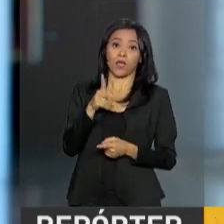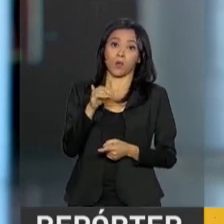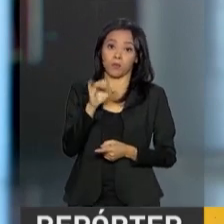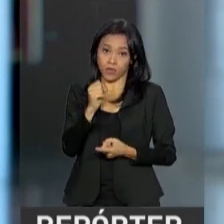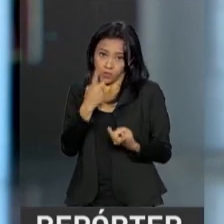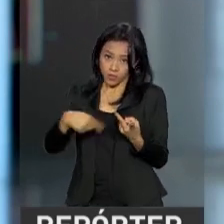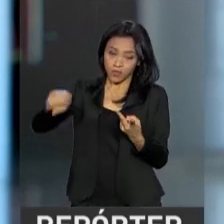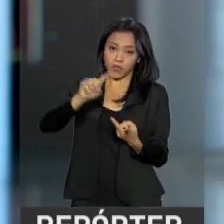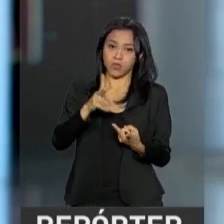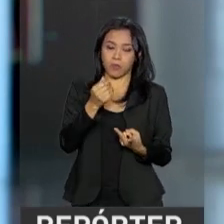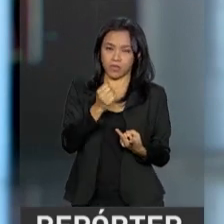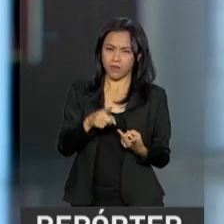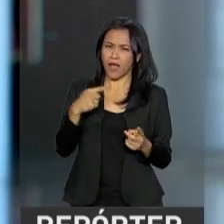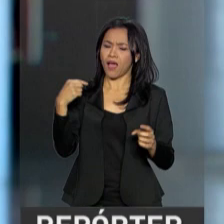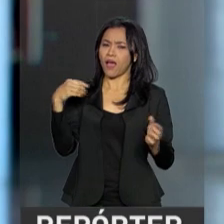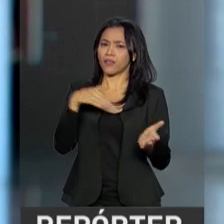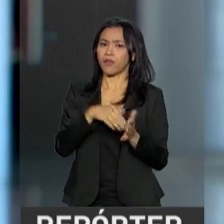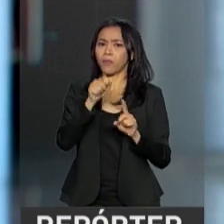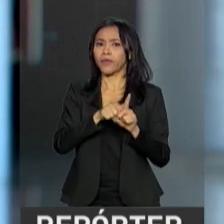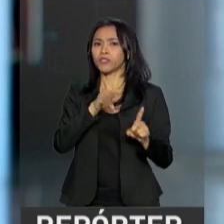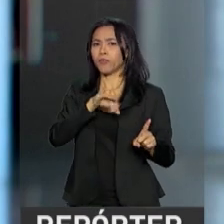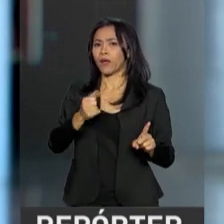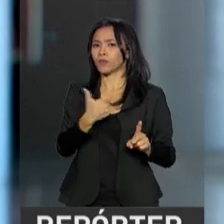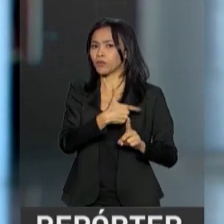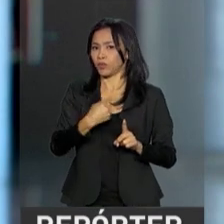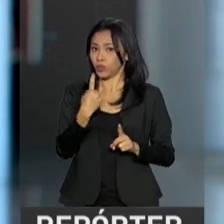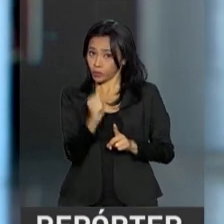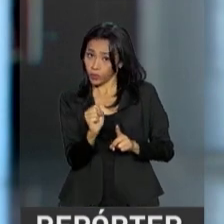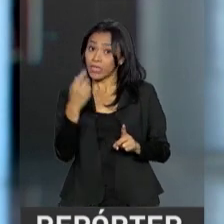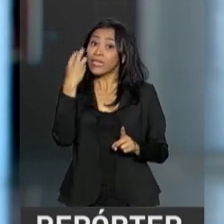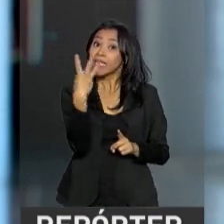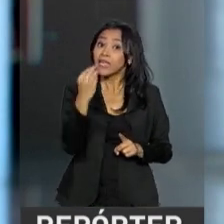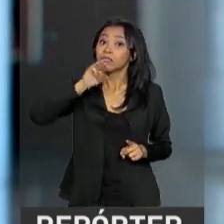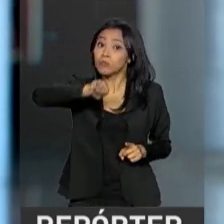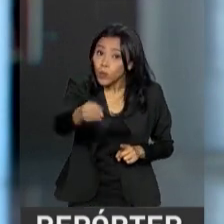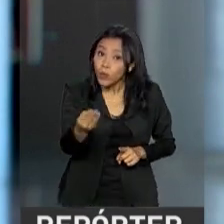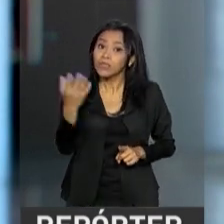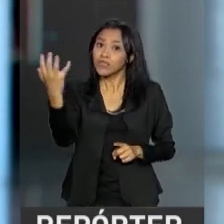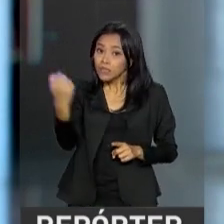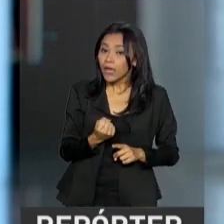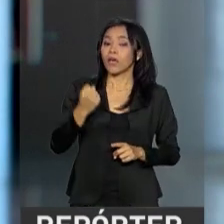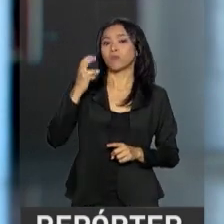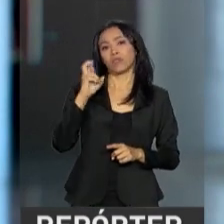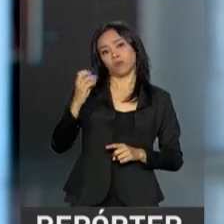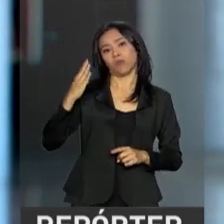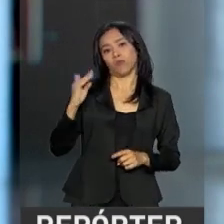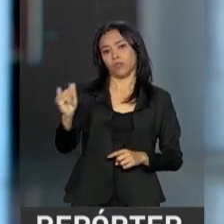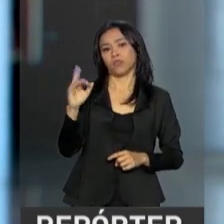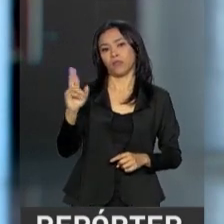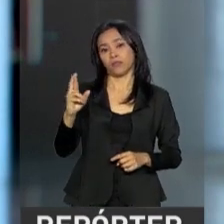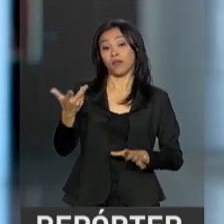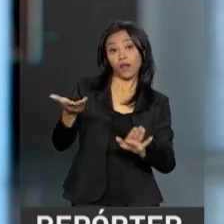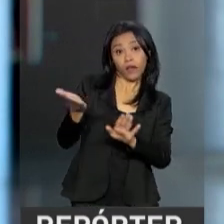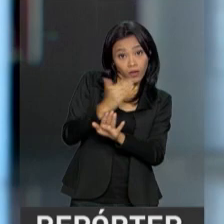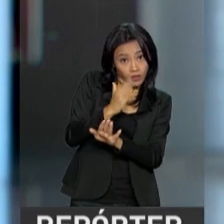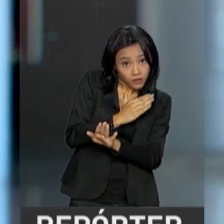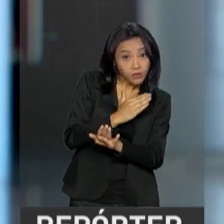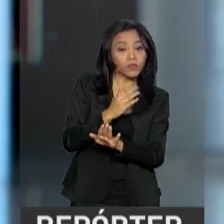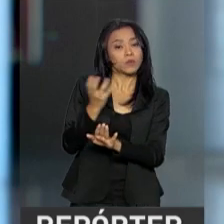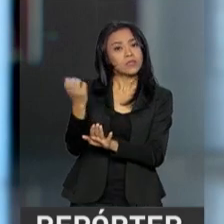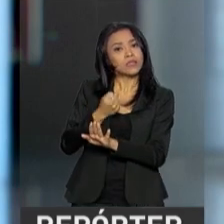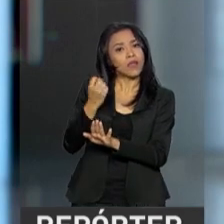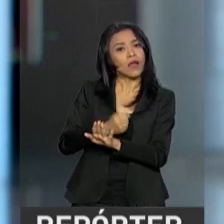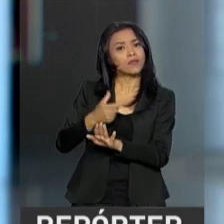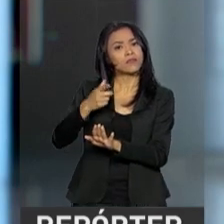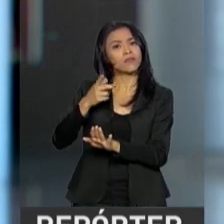maio de 2008 três milhões e 600 mil pessoas sacaram 5 bilhões de reais antes disso os saques só